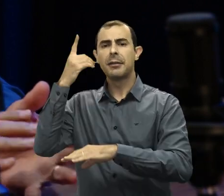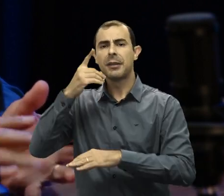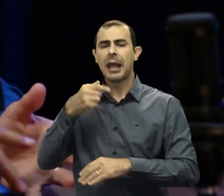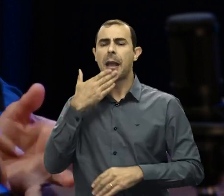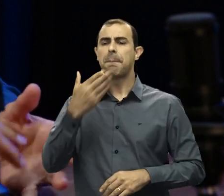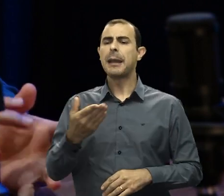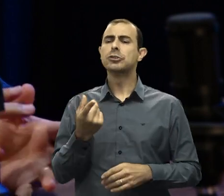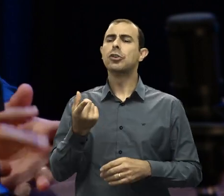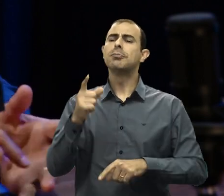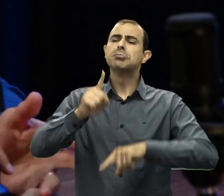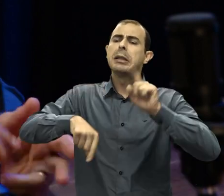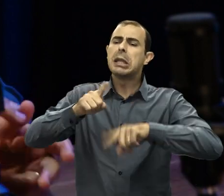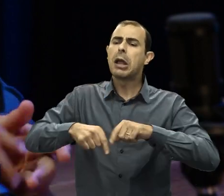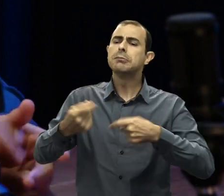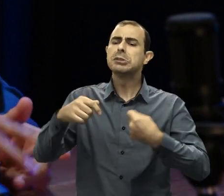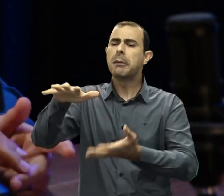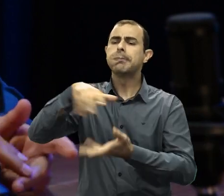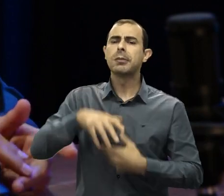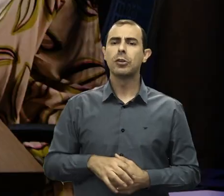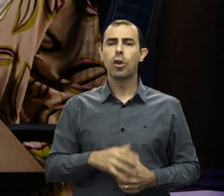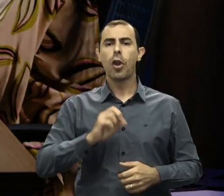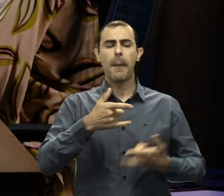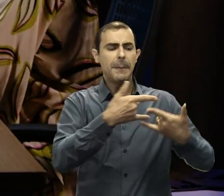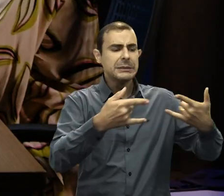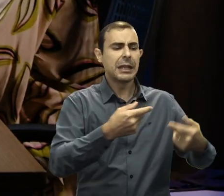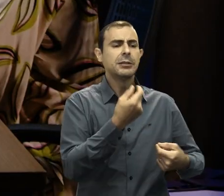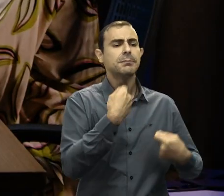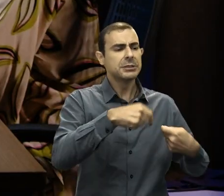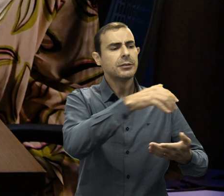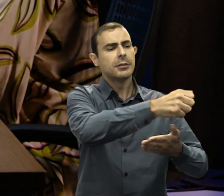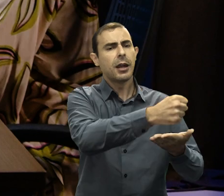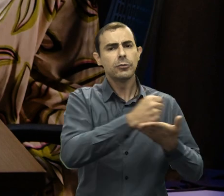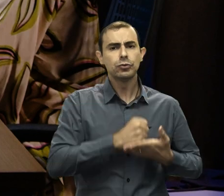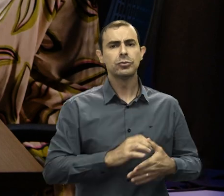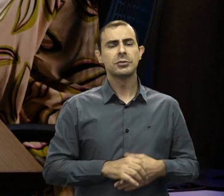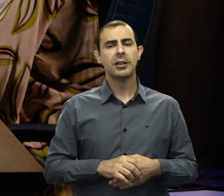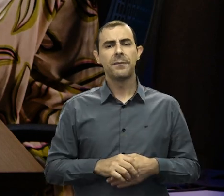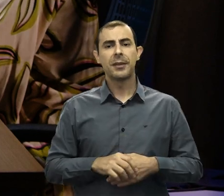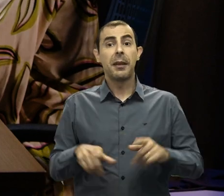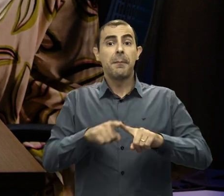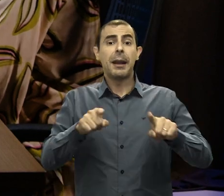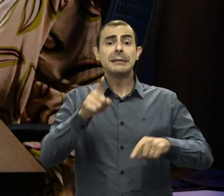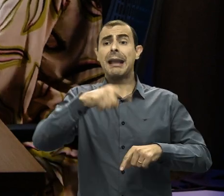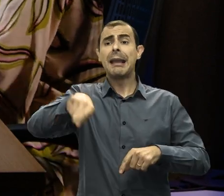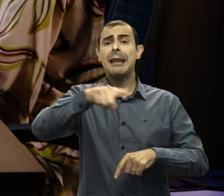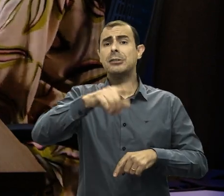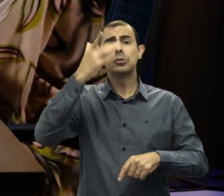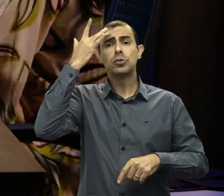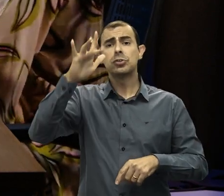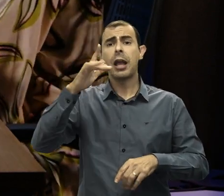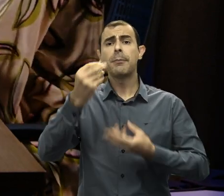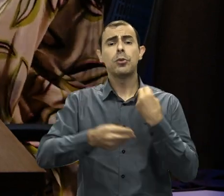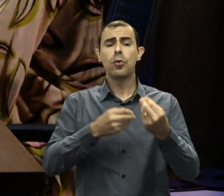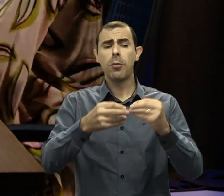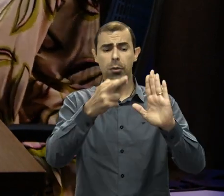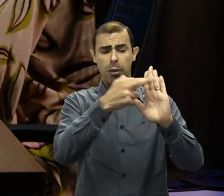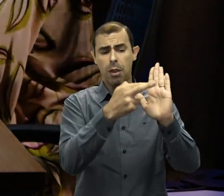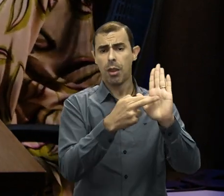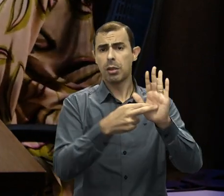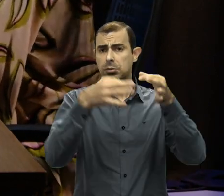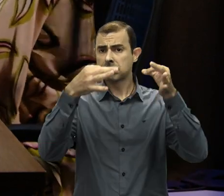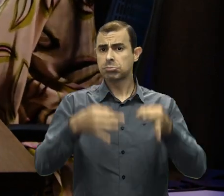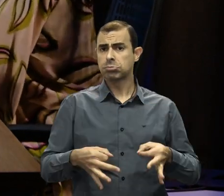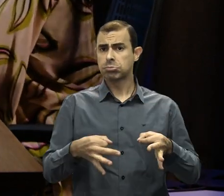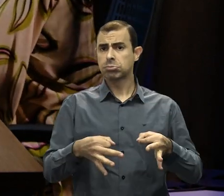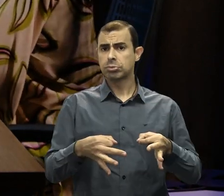material esportivo, ou pedir uma passagem, ou pedir isso e aquilo, mas não correr atrás dos caminhos para